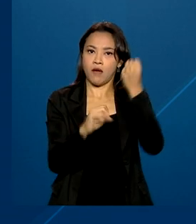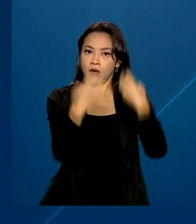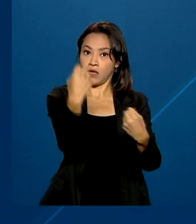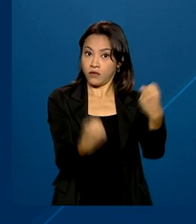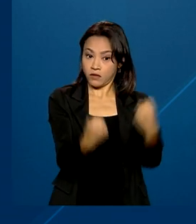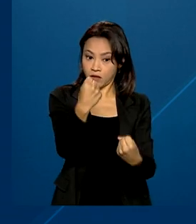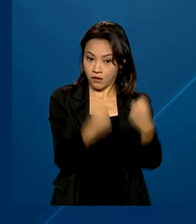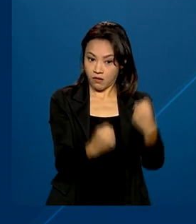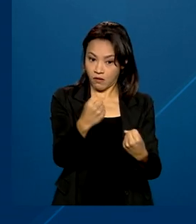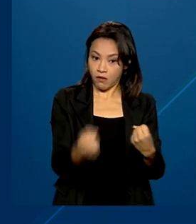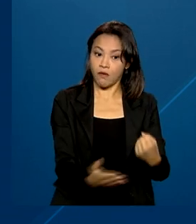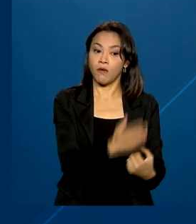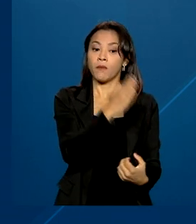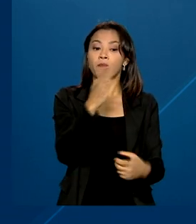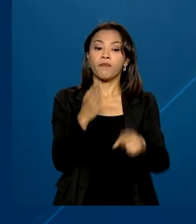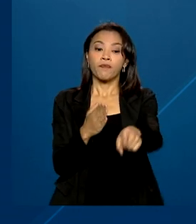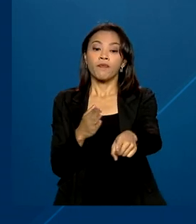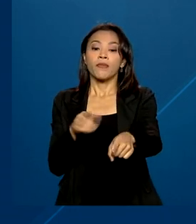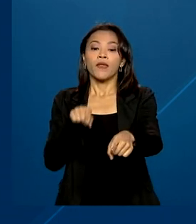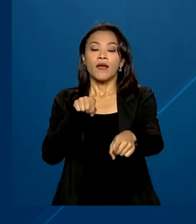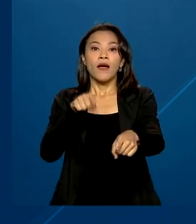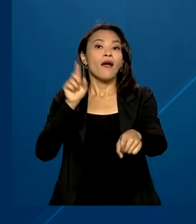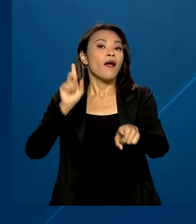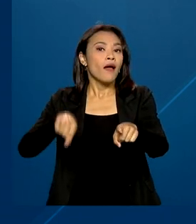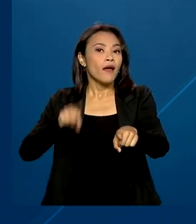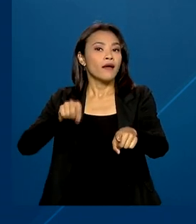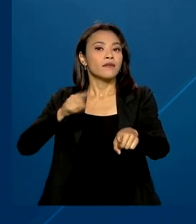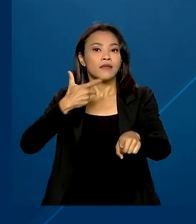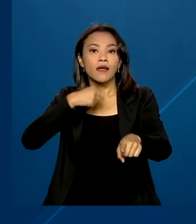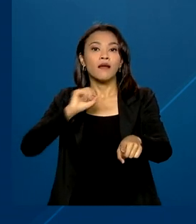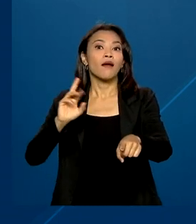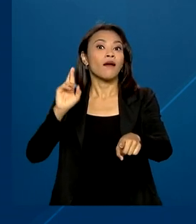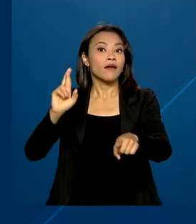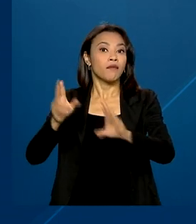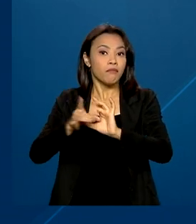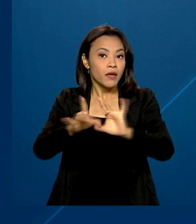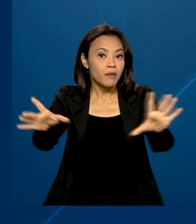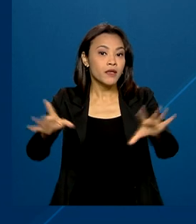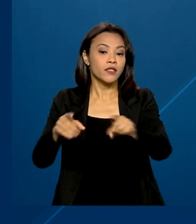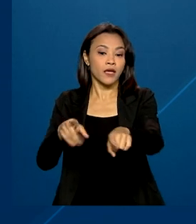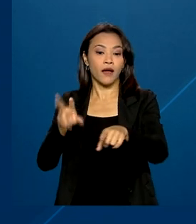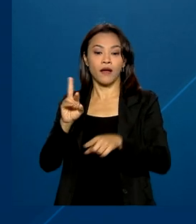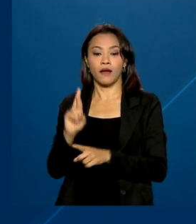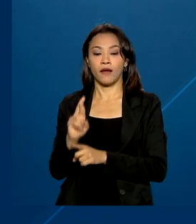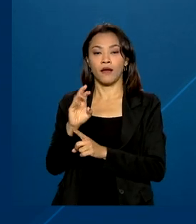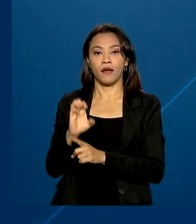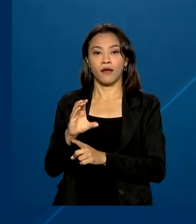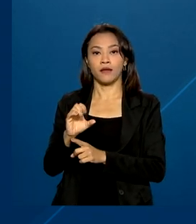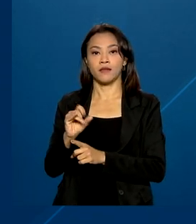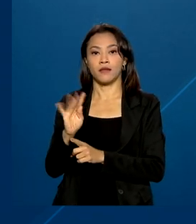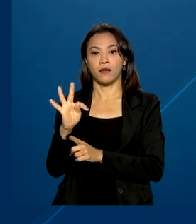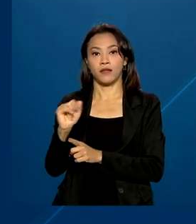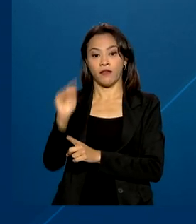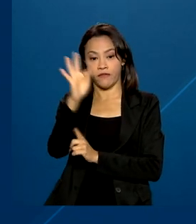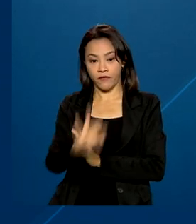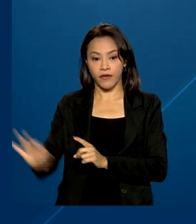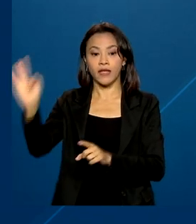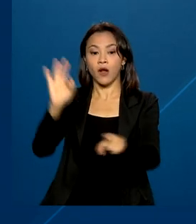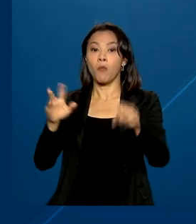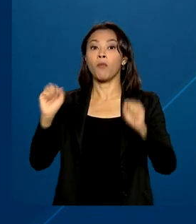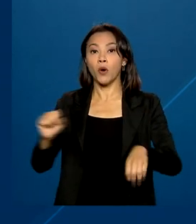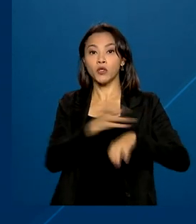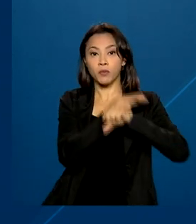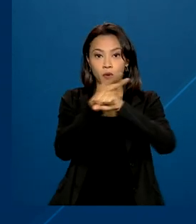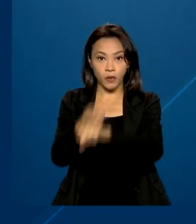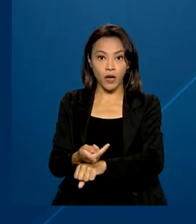de veículo com isenção de IPI é emitida pela Receita Federal. O beneficiário pode recorrer à isenção